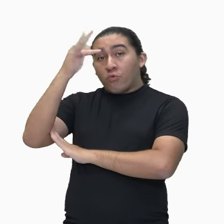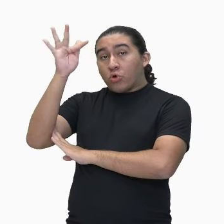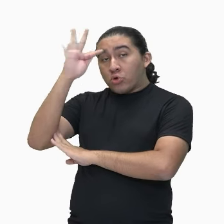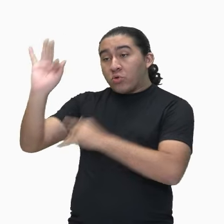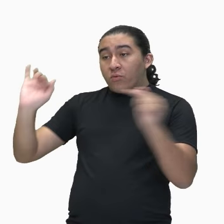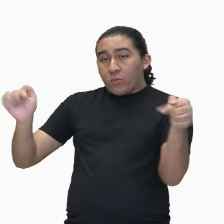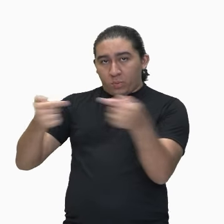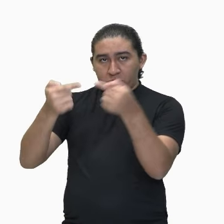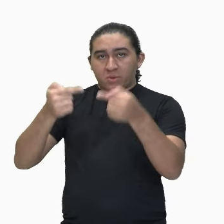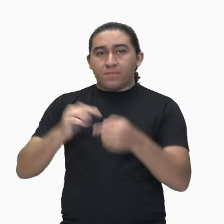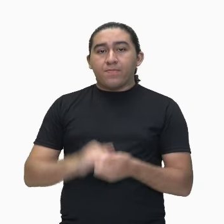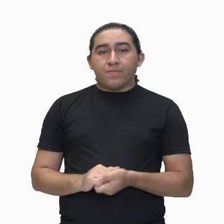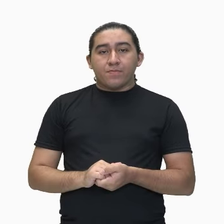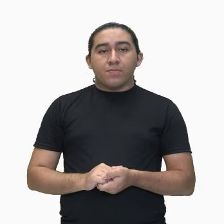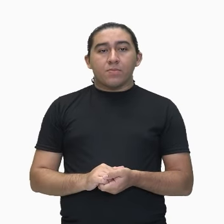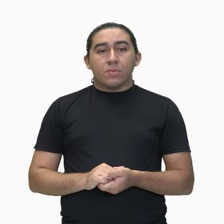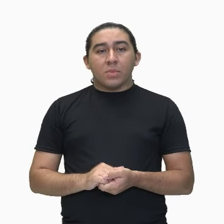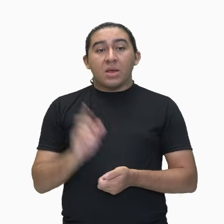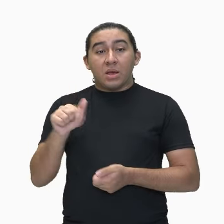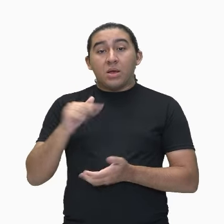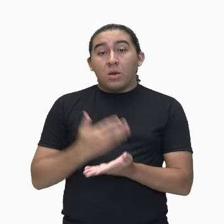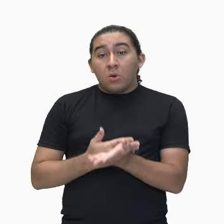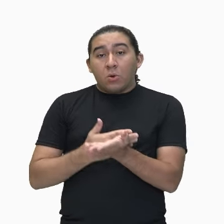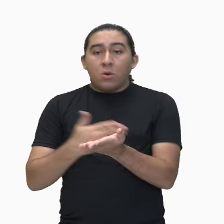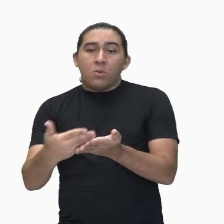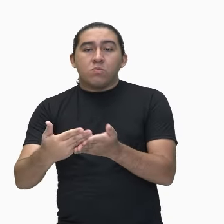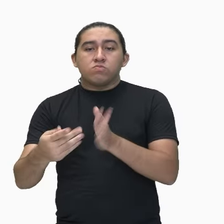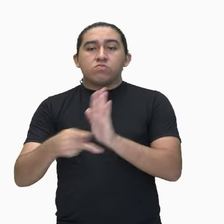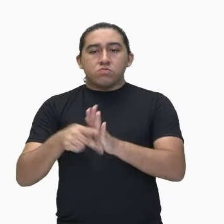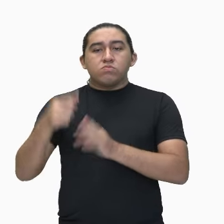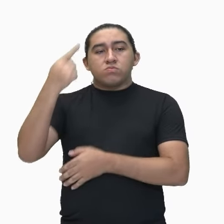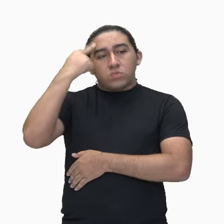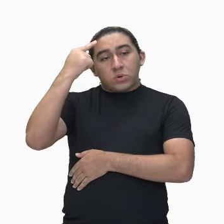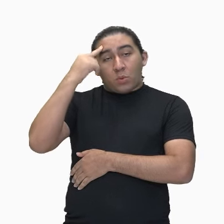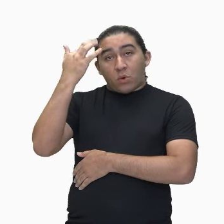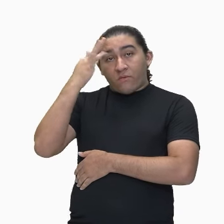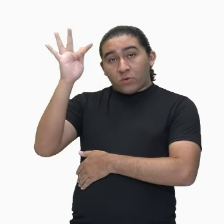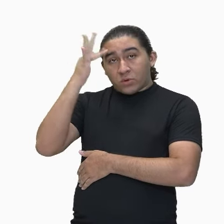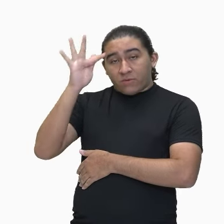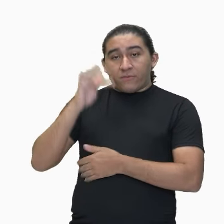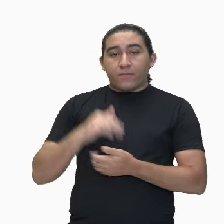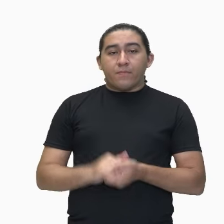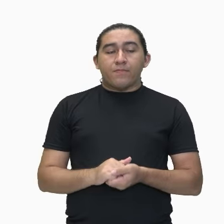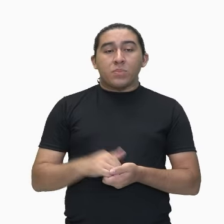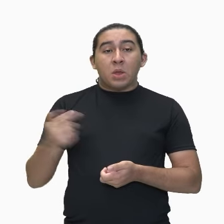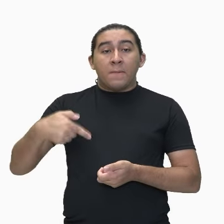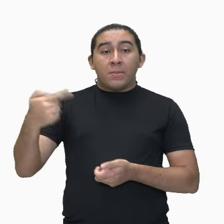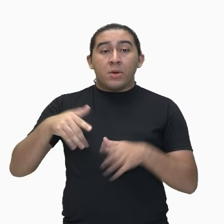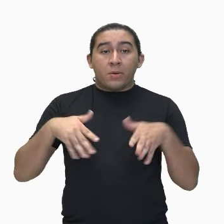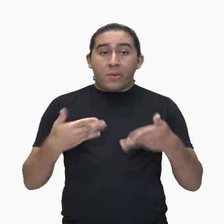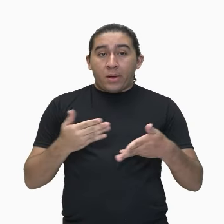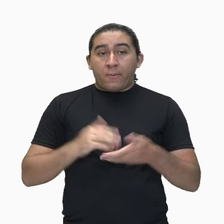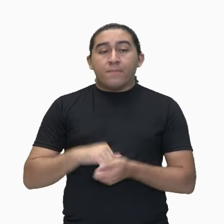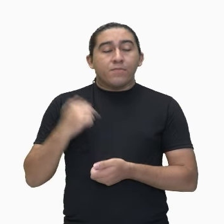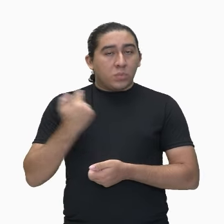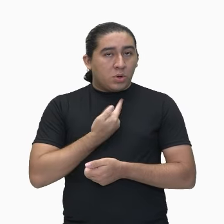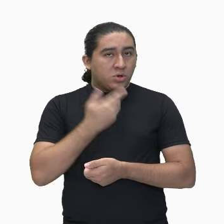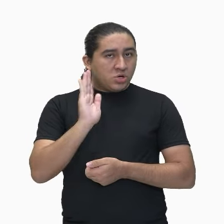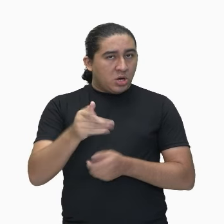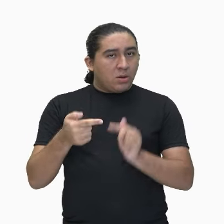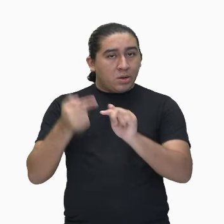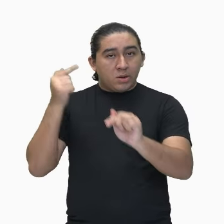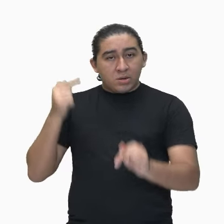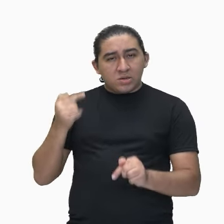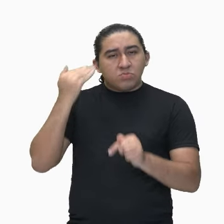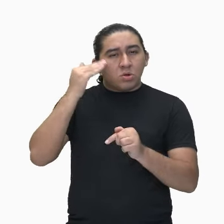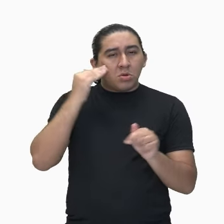aí. Essa é a ideia. Eles introduzem esse pensamento filosófico aí. O primeiro deles, que nós já tínhamos conversado, que é